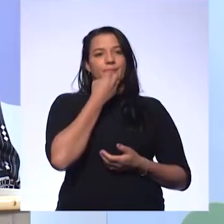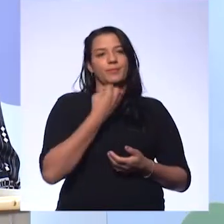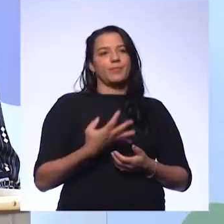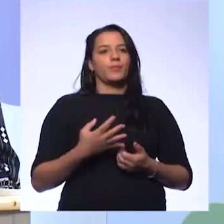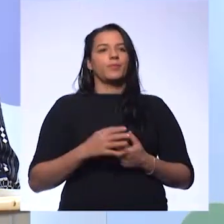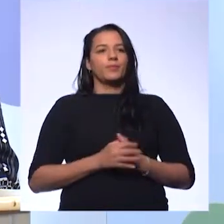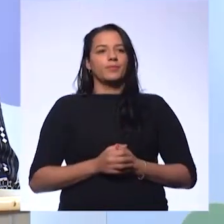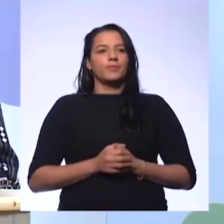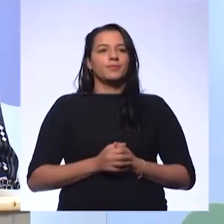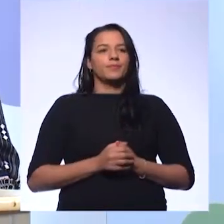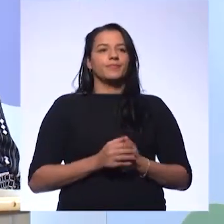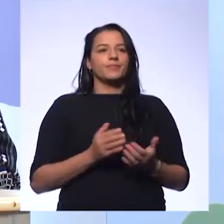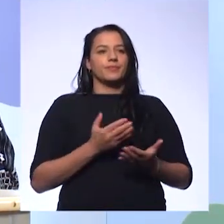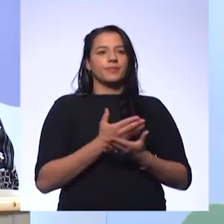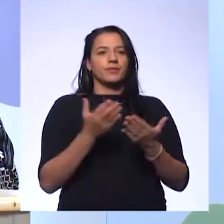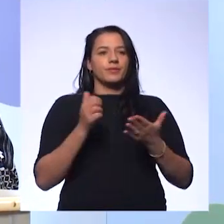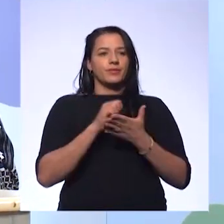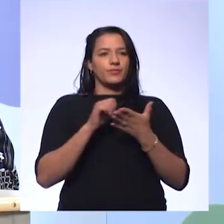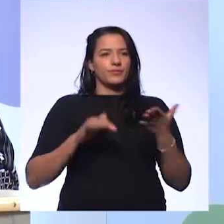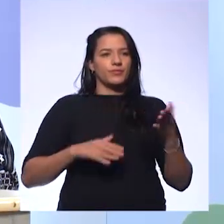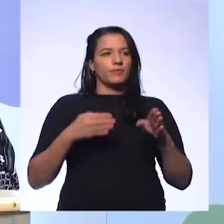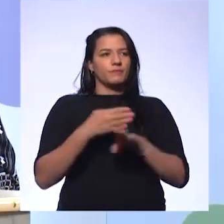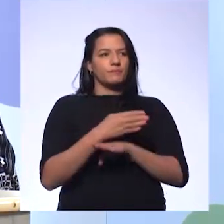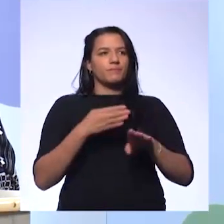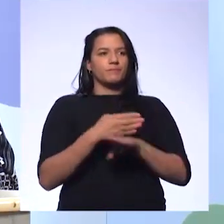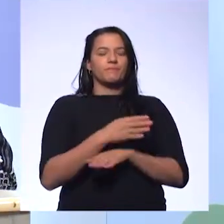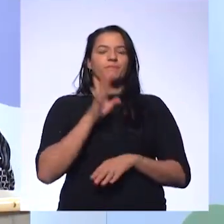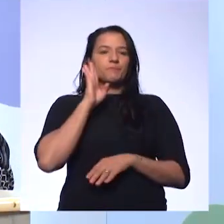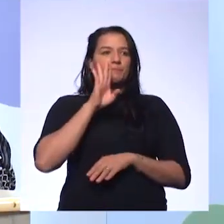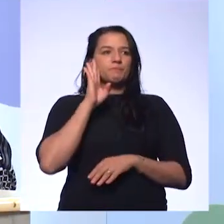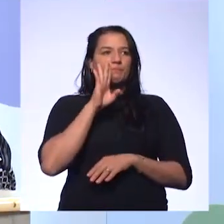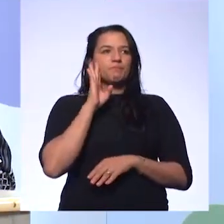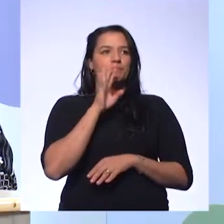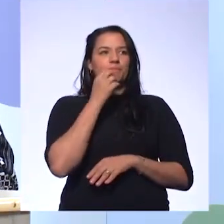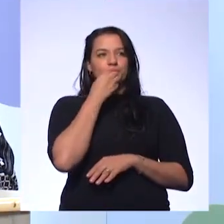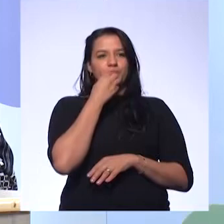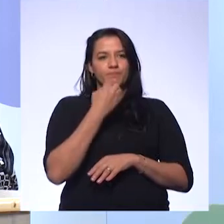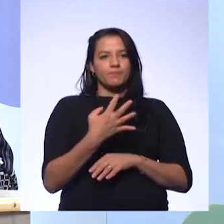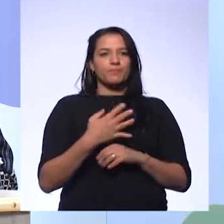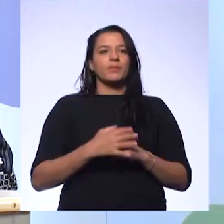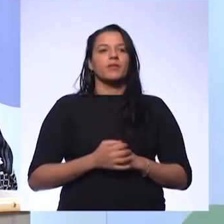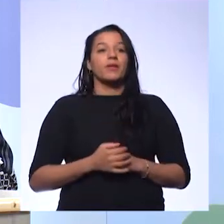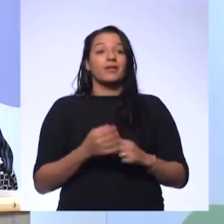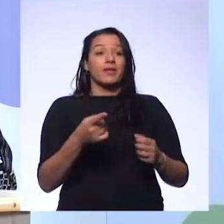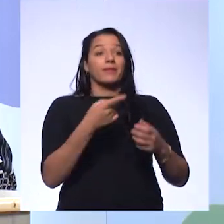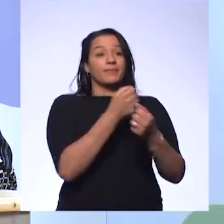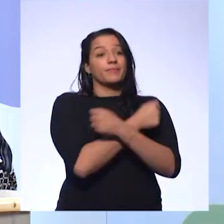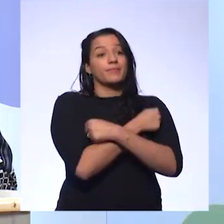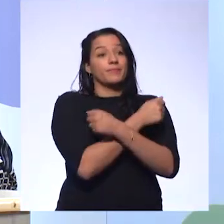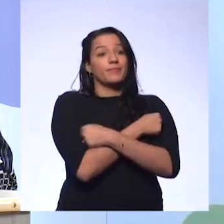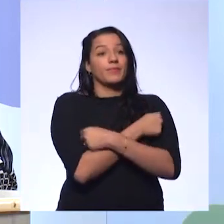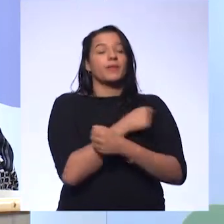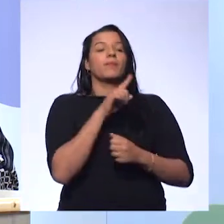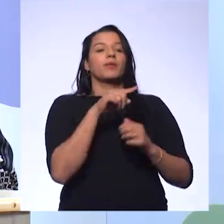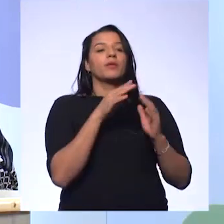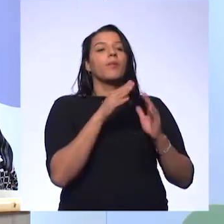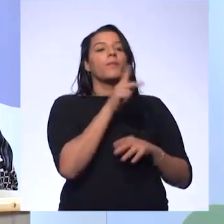Vamos lá, estudantes. Está bem legal a participação de vocês aqui. Vou mandar um abraço aí para o professor Israel, da